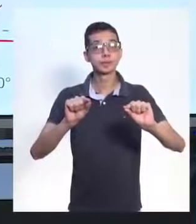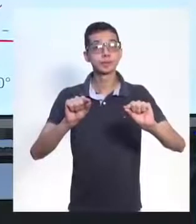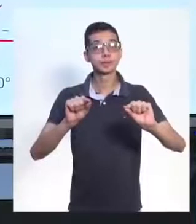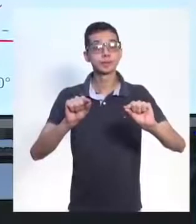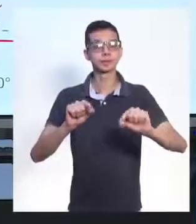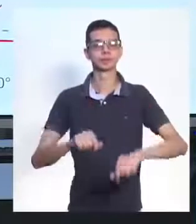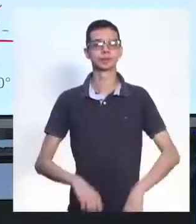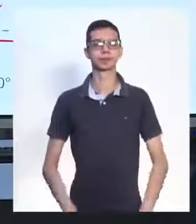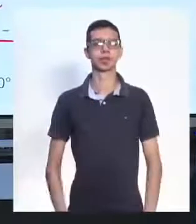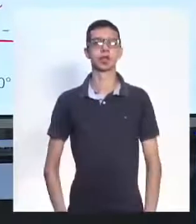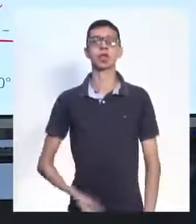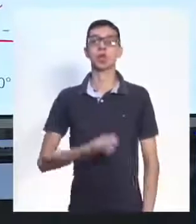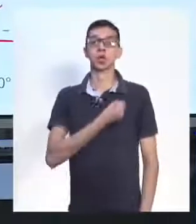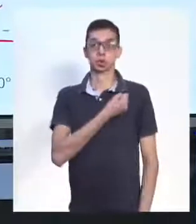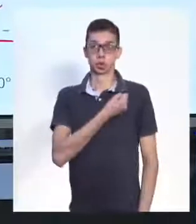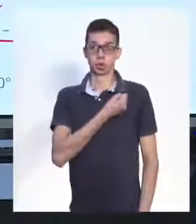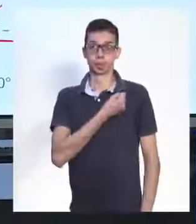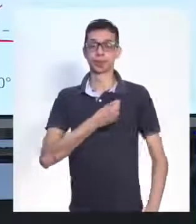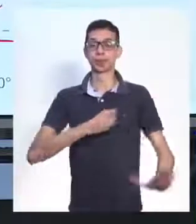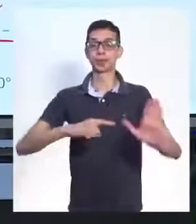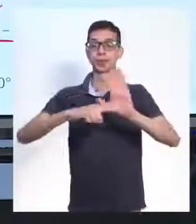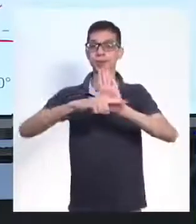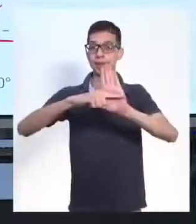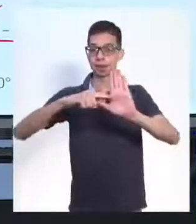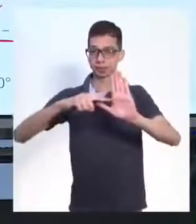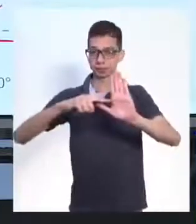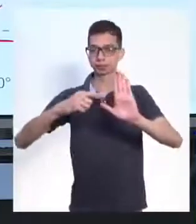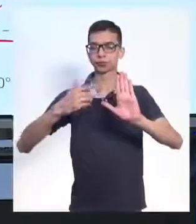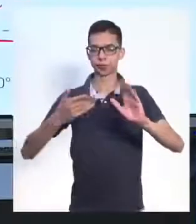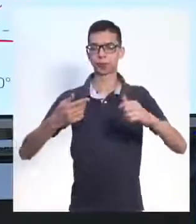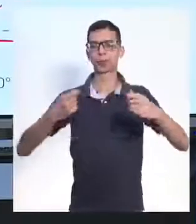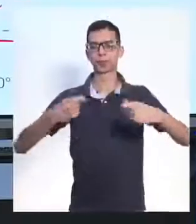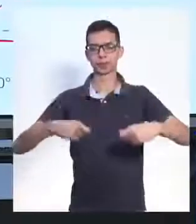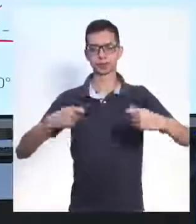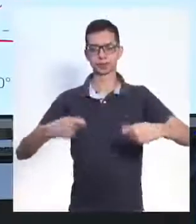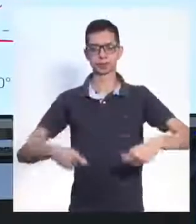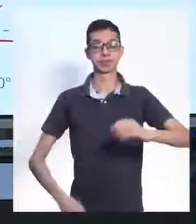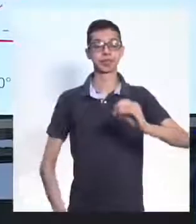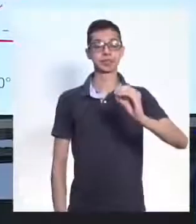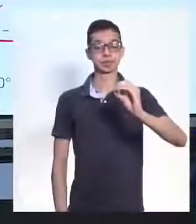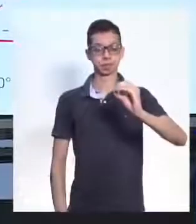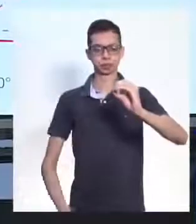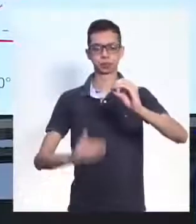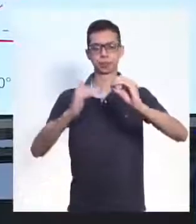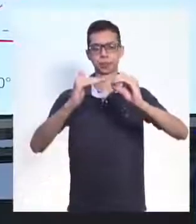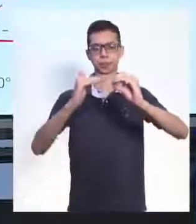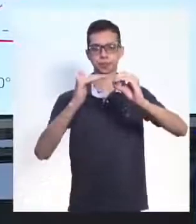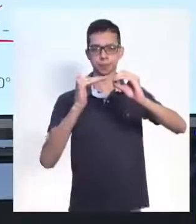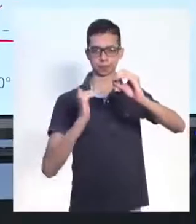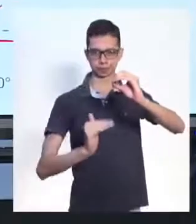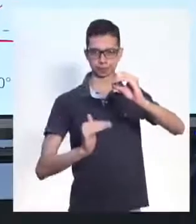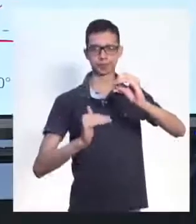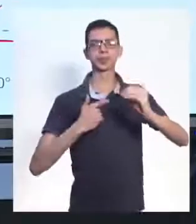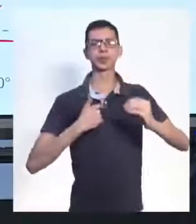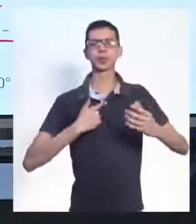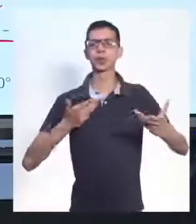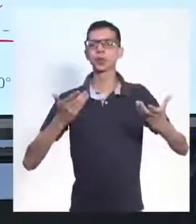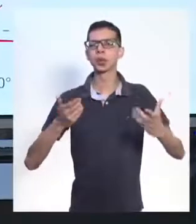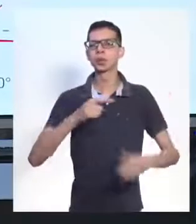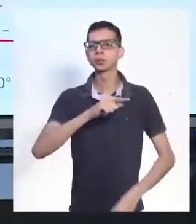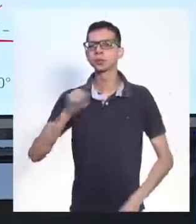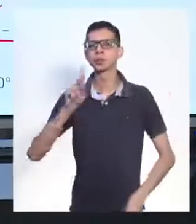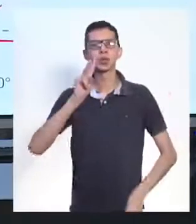números negativos, retas abaixo de 0. O que eu vou já antecipar que eu gostaria que vocês observassem? Eu